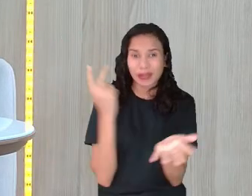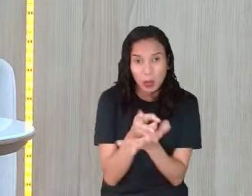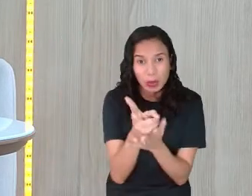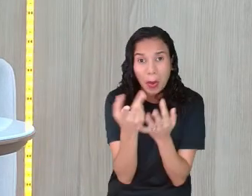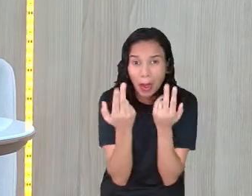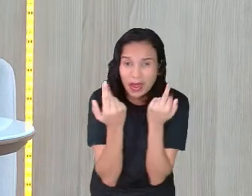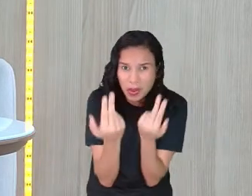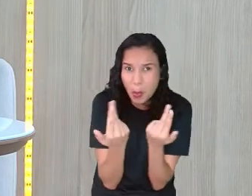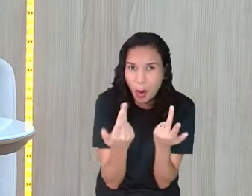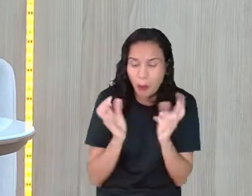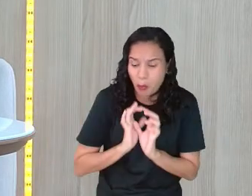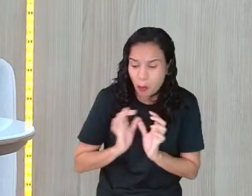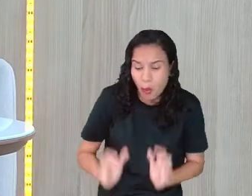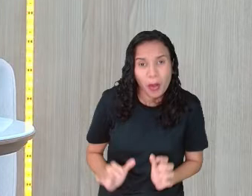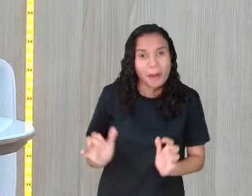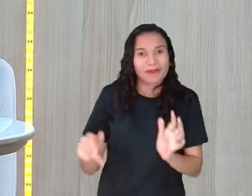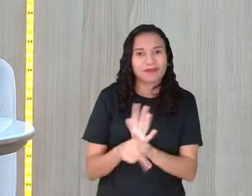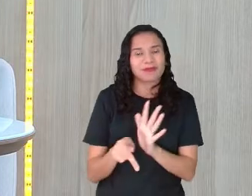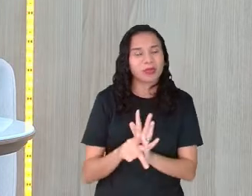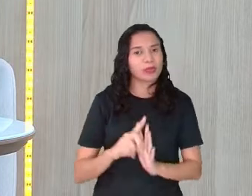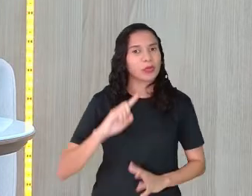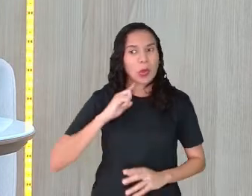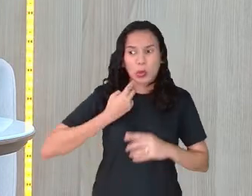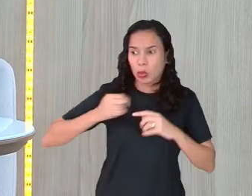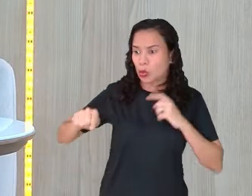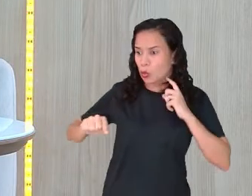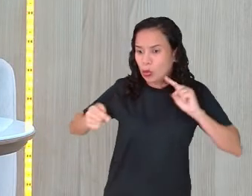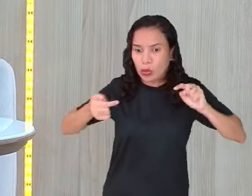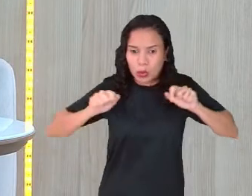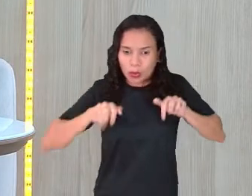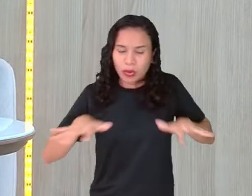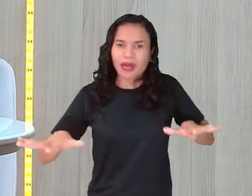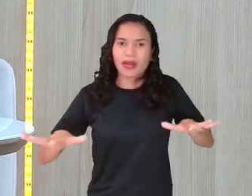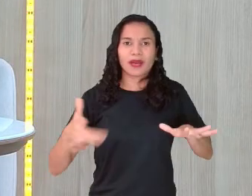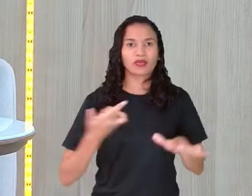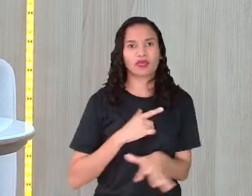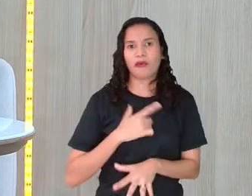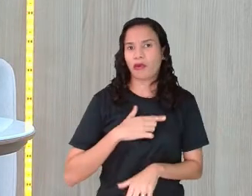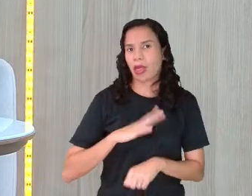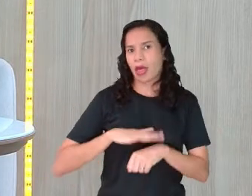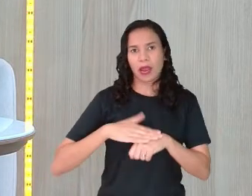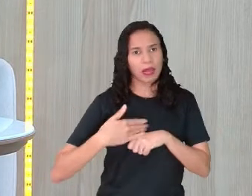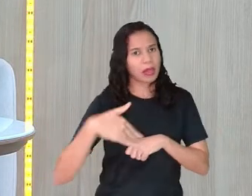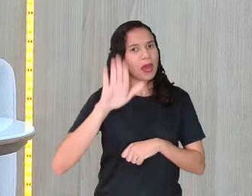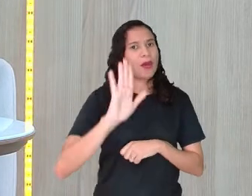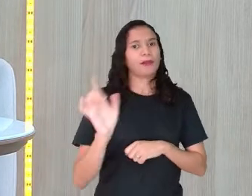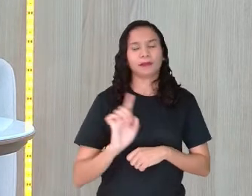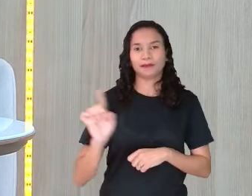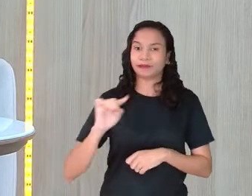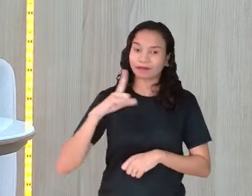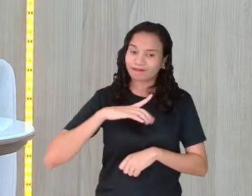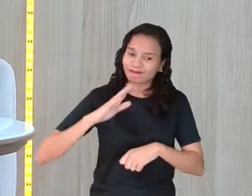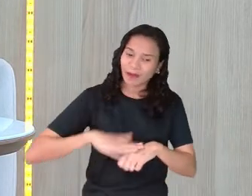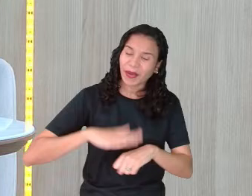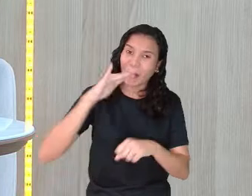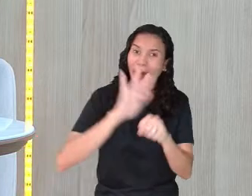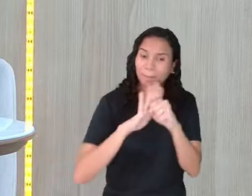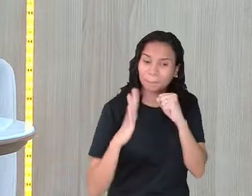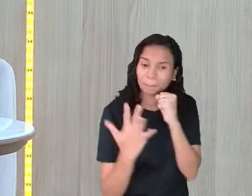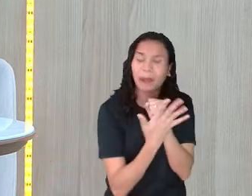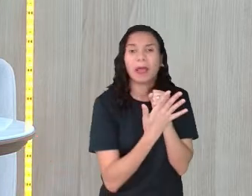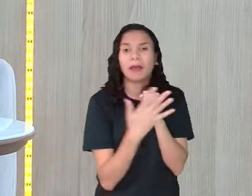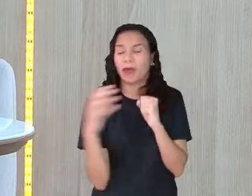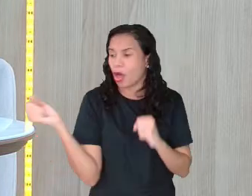padrões que a gente vem levando, a gente não vai durar muito não, né? Aí a gente vai ter mais pandemias,